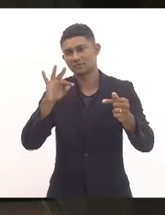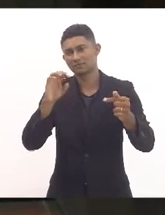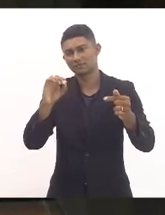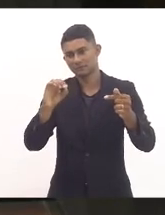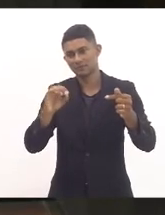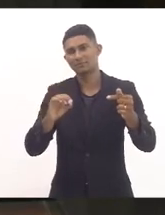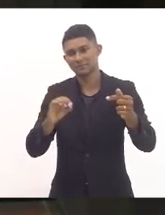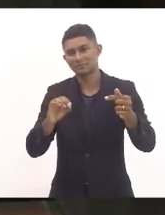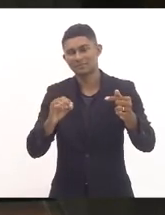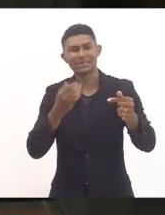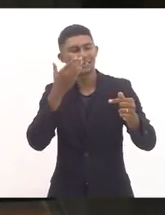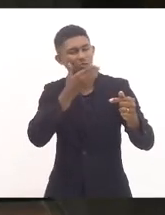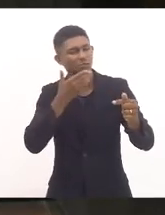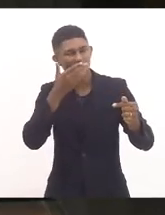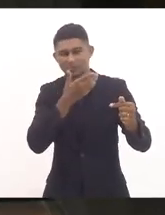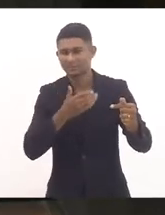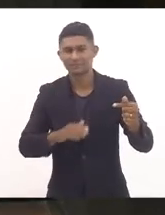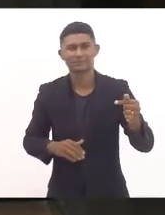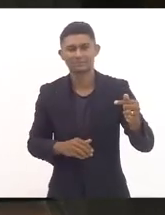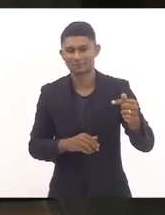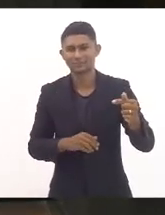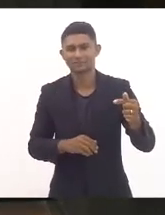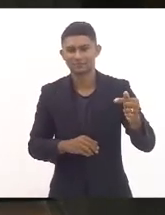açúcar puro.